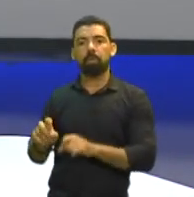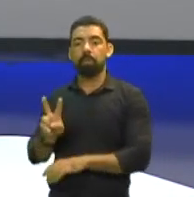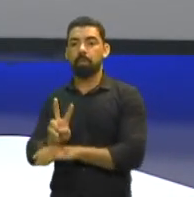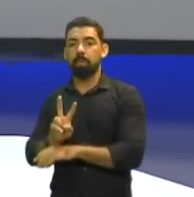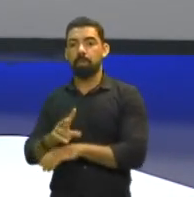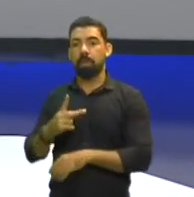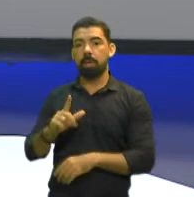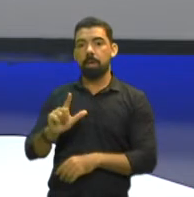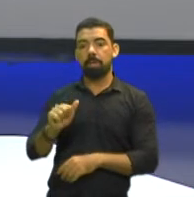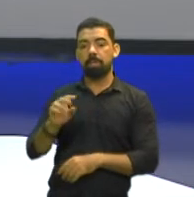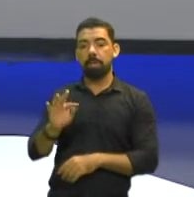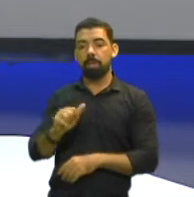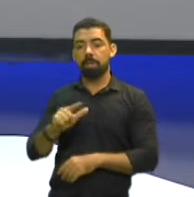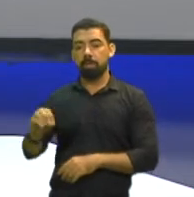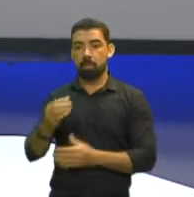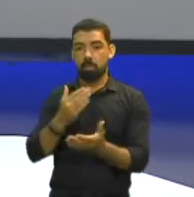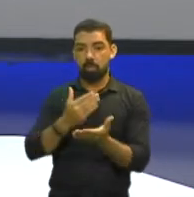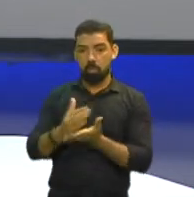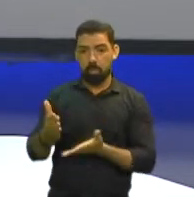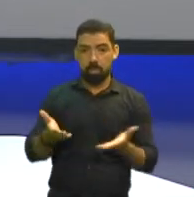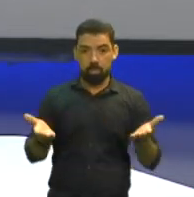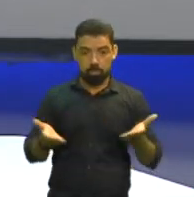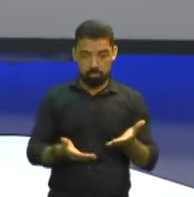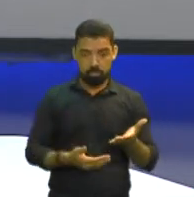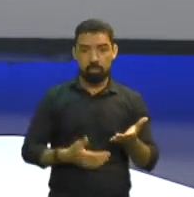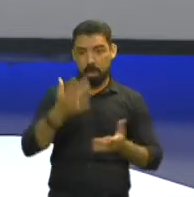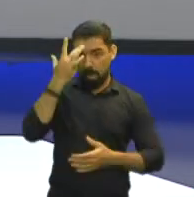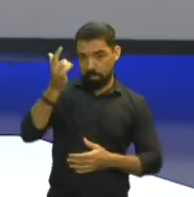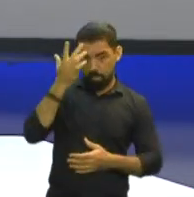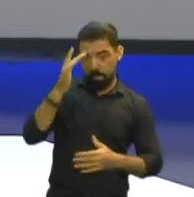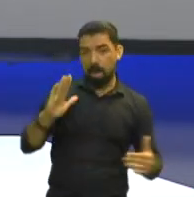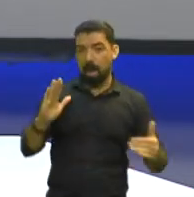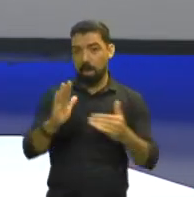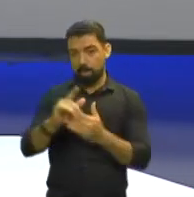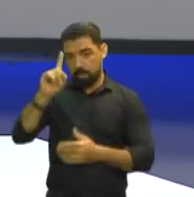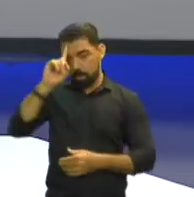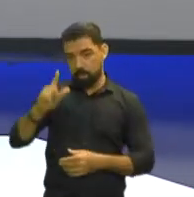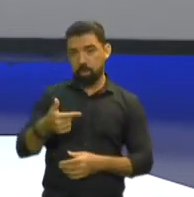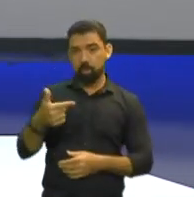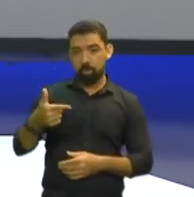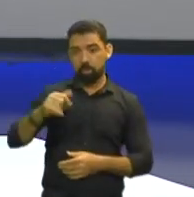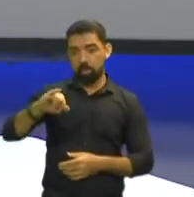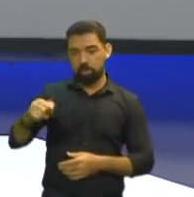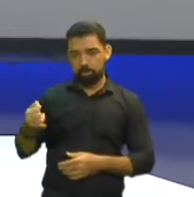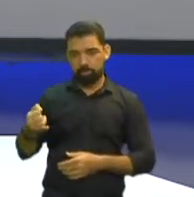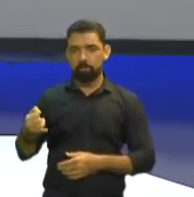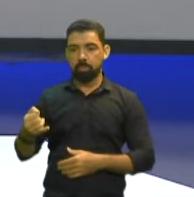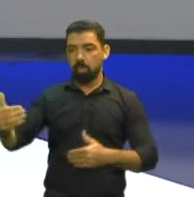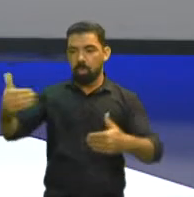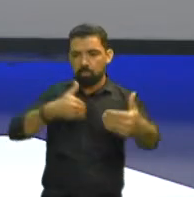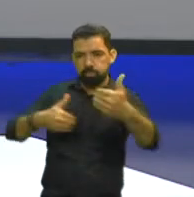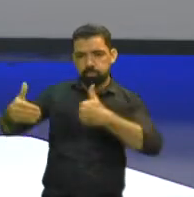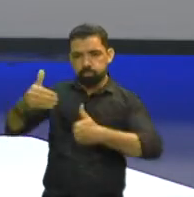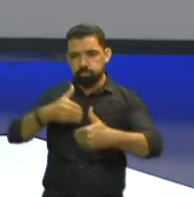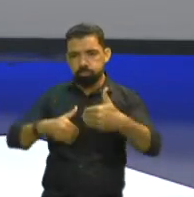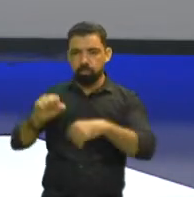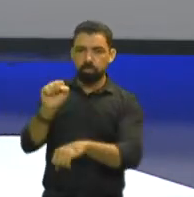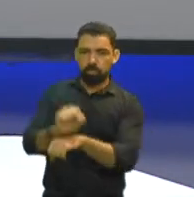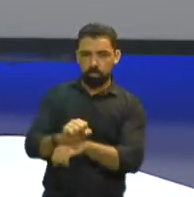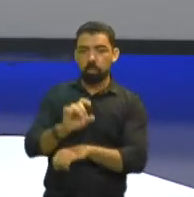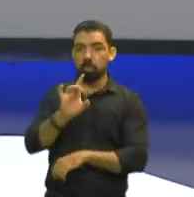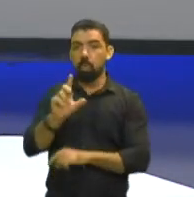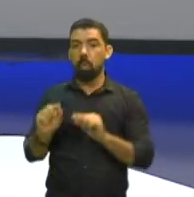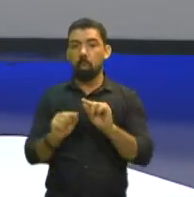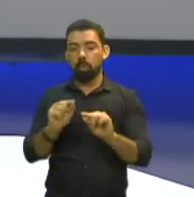amanhã até o dia 2 de janeiro. Nesse período, está suspenso o atendimento ao público, com exceção da gerência de